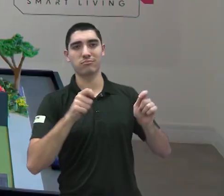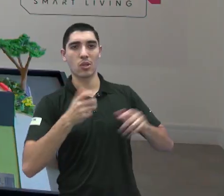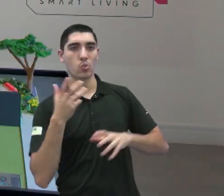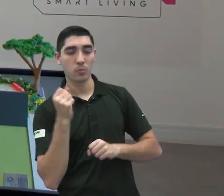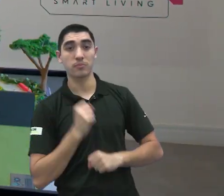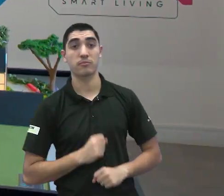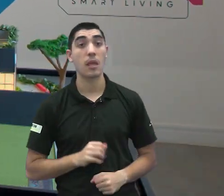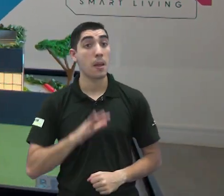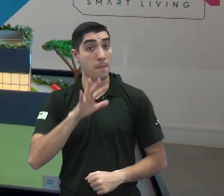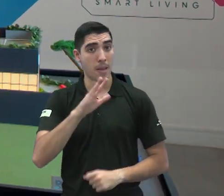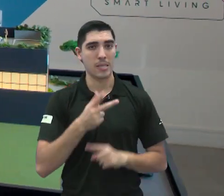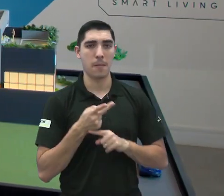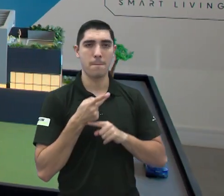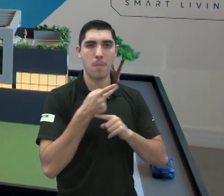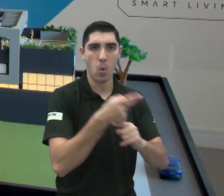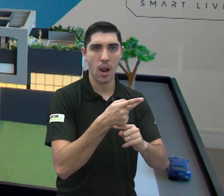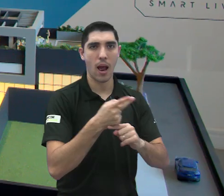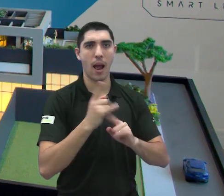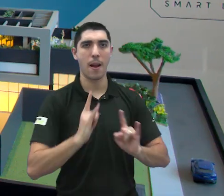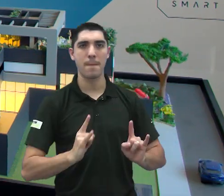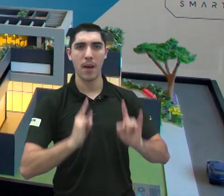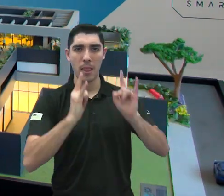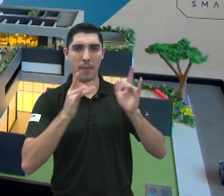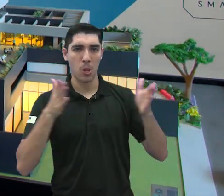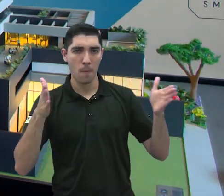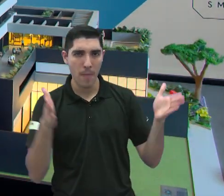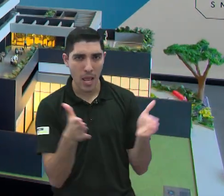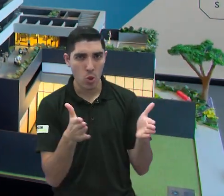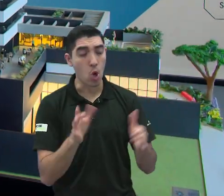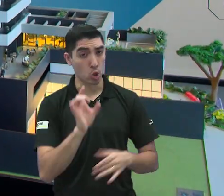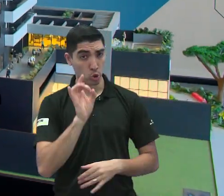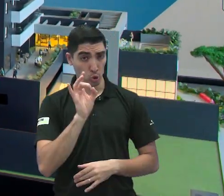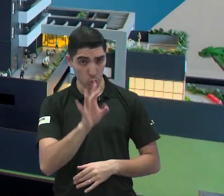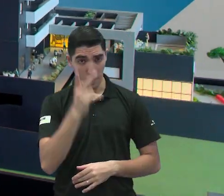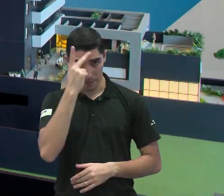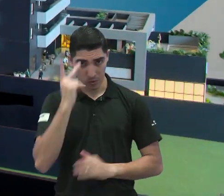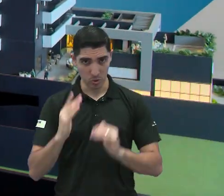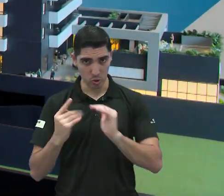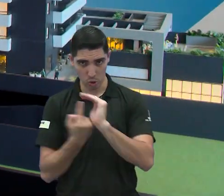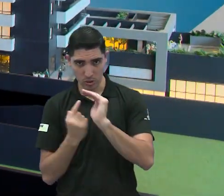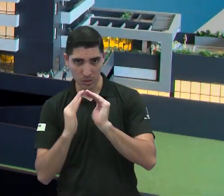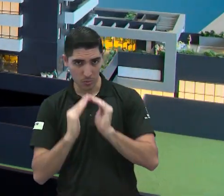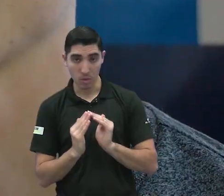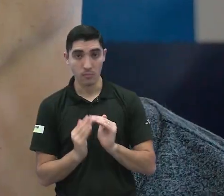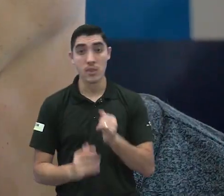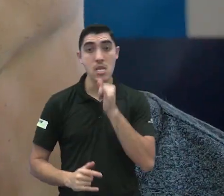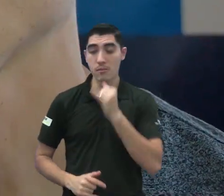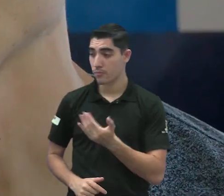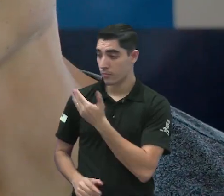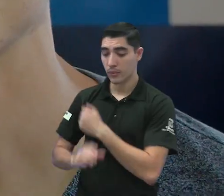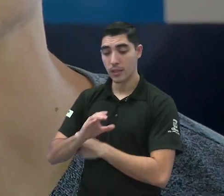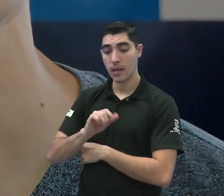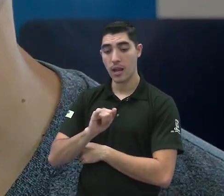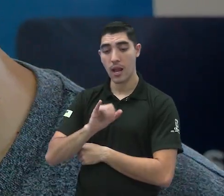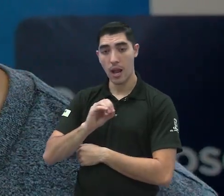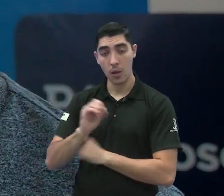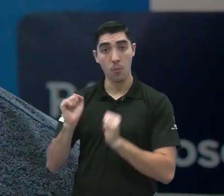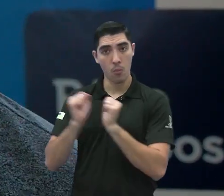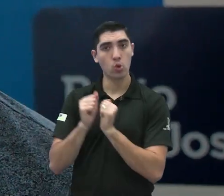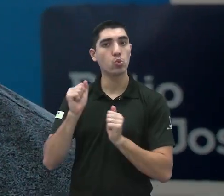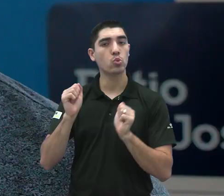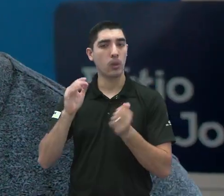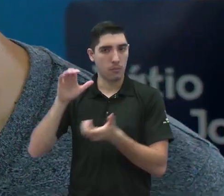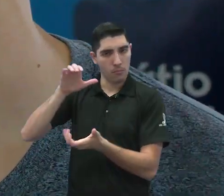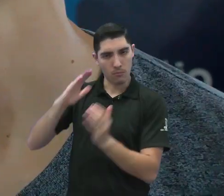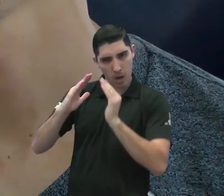aqui. Mas a busca por apartamentos mais compactos não fica apenas a quem mora sozinho. Para o Caio, que mora com a